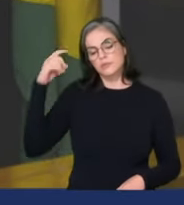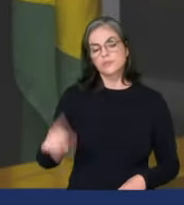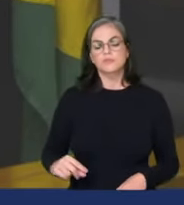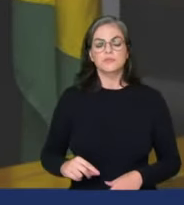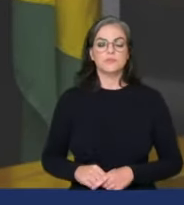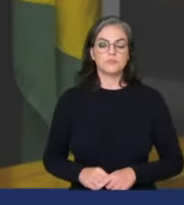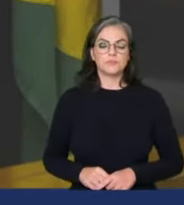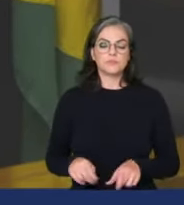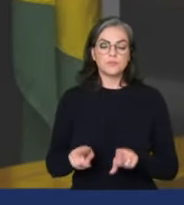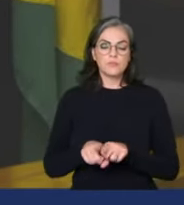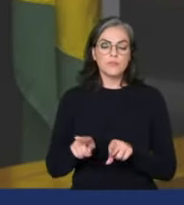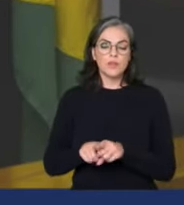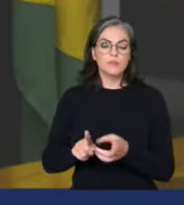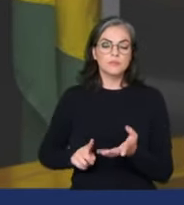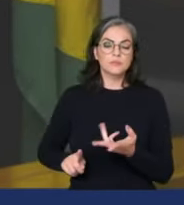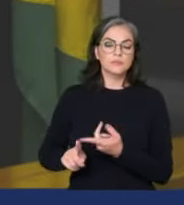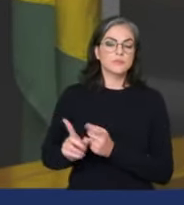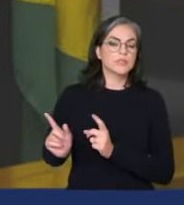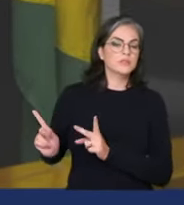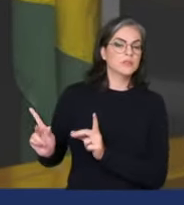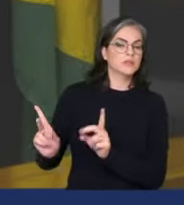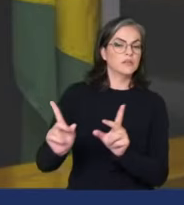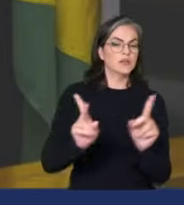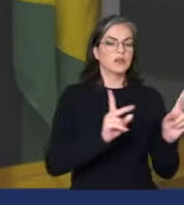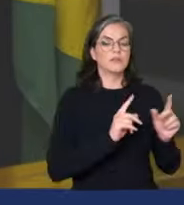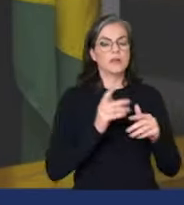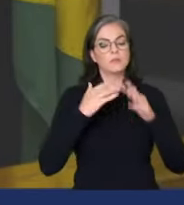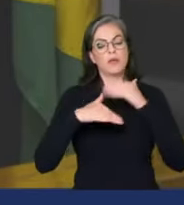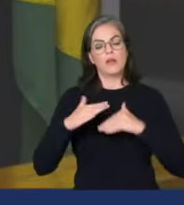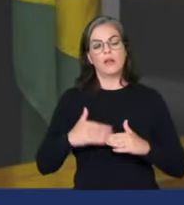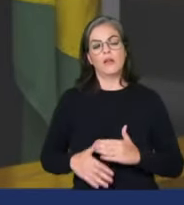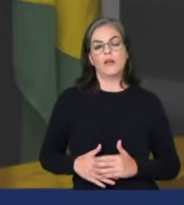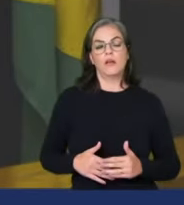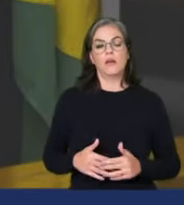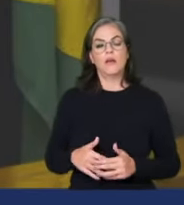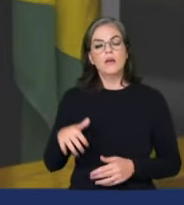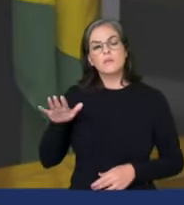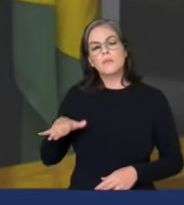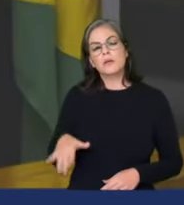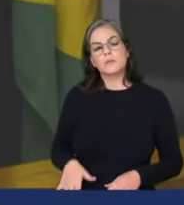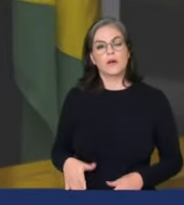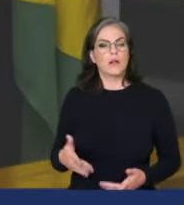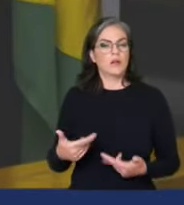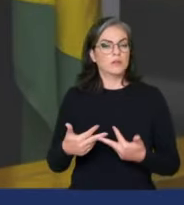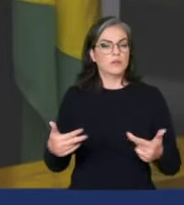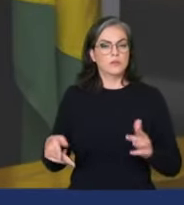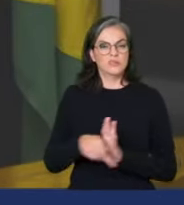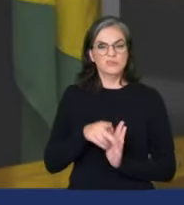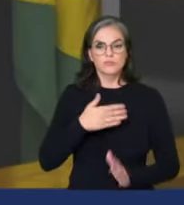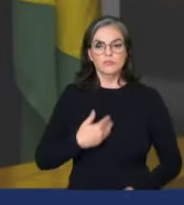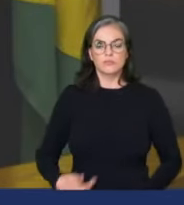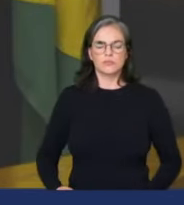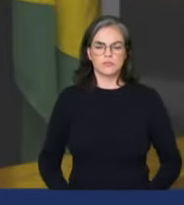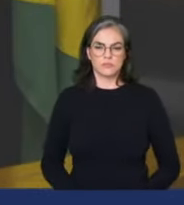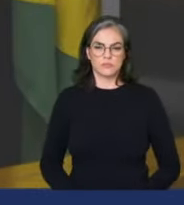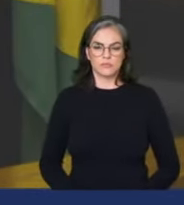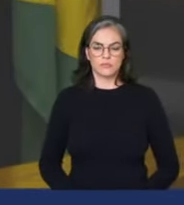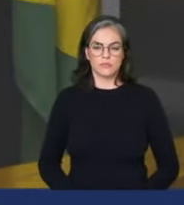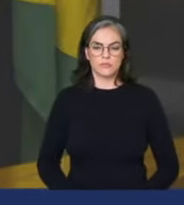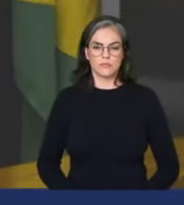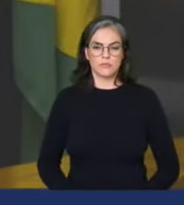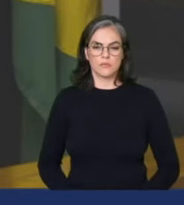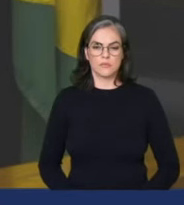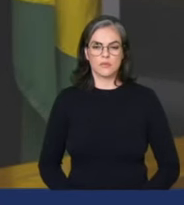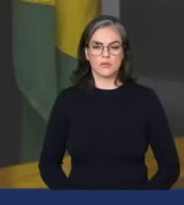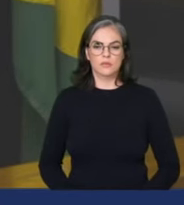estão sendo realizadas, entregando o nosso patrimônio a preço de banana, minha companheira Fabíola, na bacia das almas, como diz o